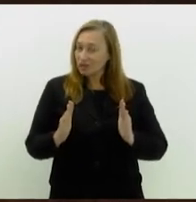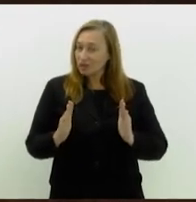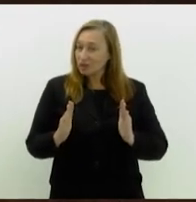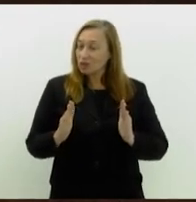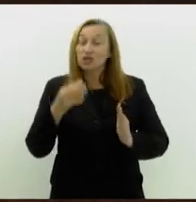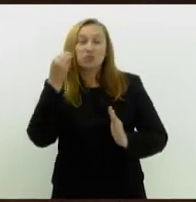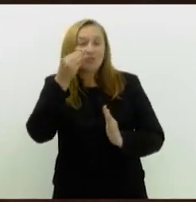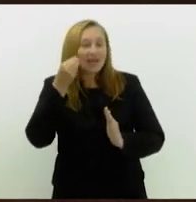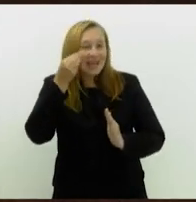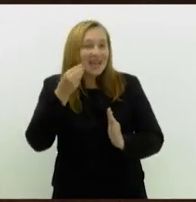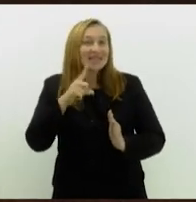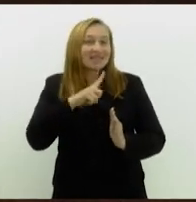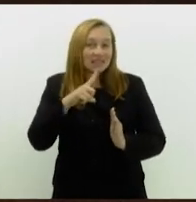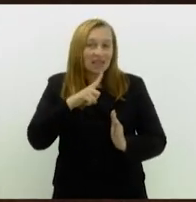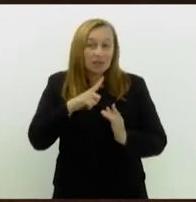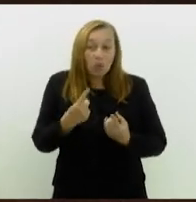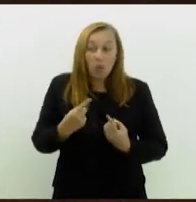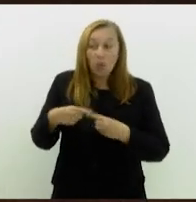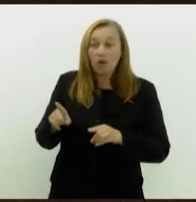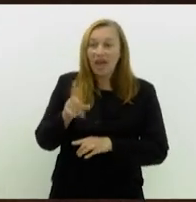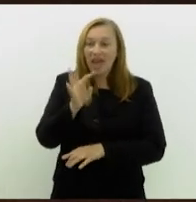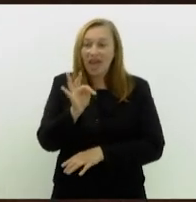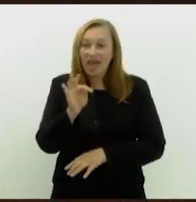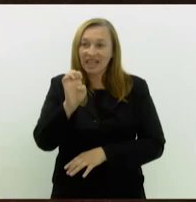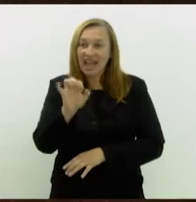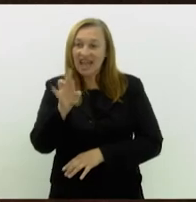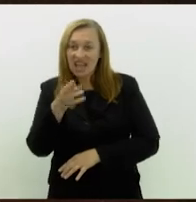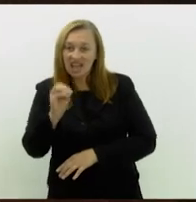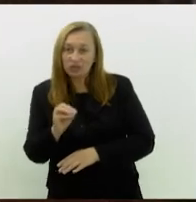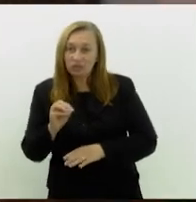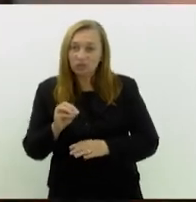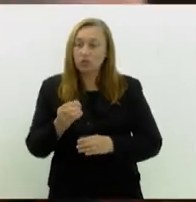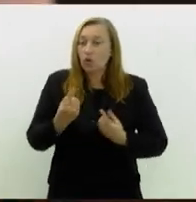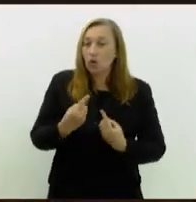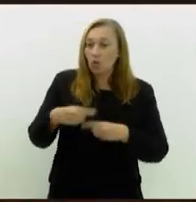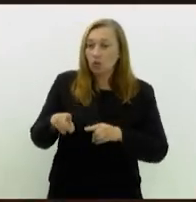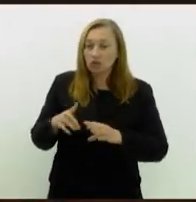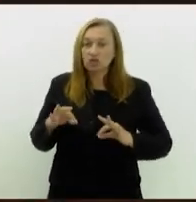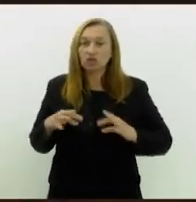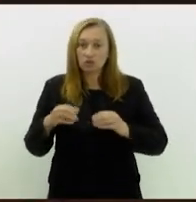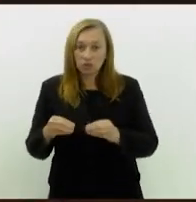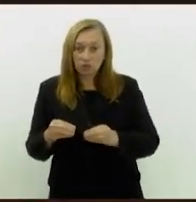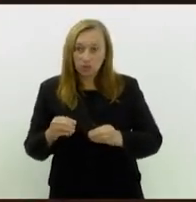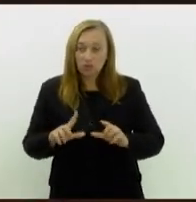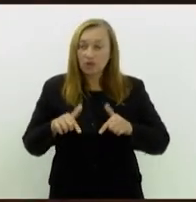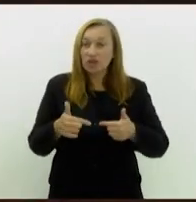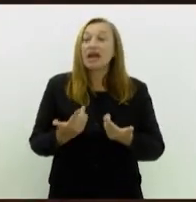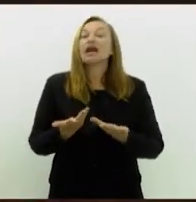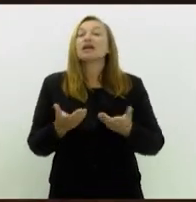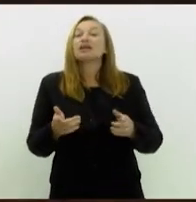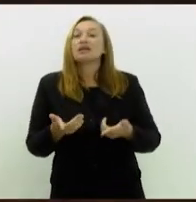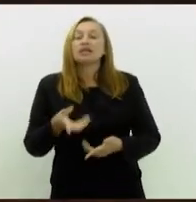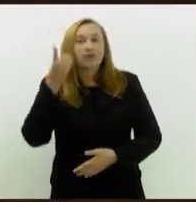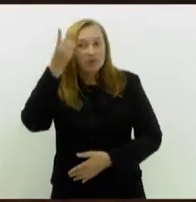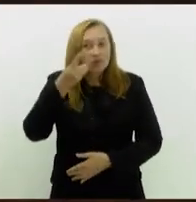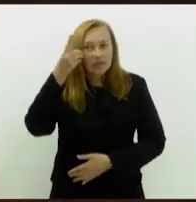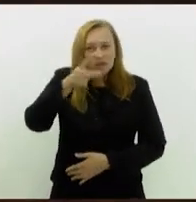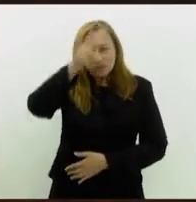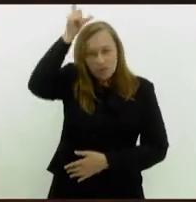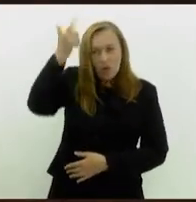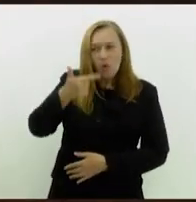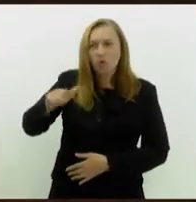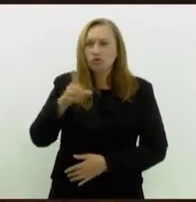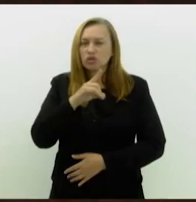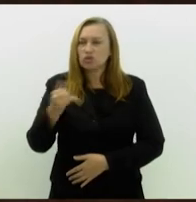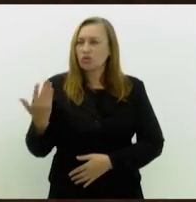combatemos o etarismo de todas as formas possíveis imaginá aliás Deputado Luiz Paulo outro dia um amigo